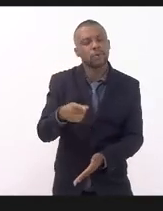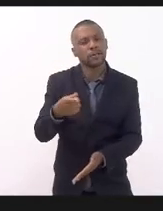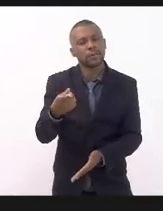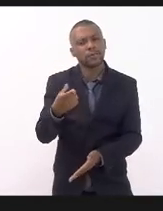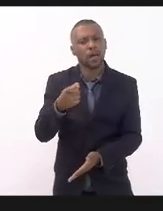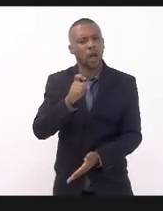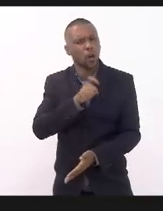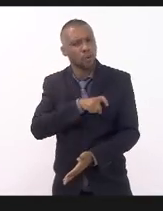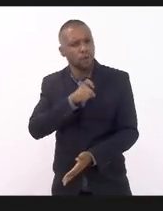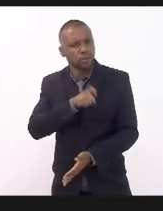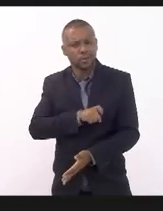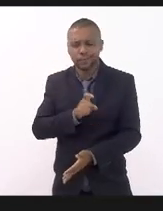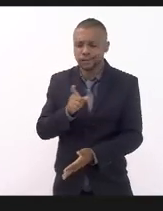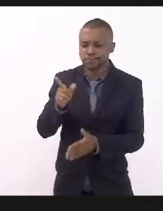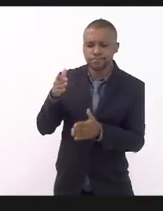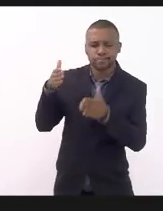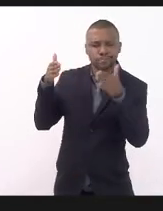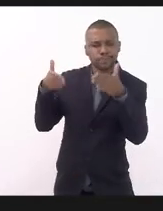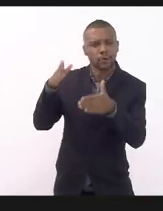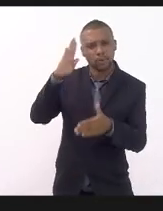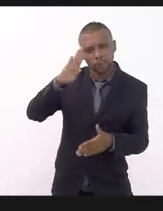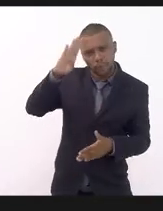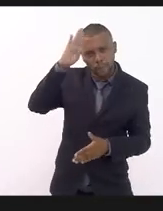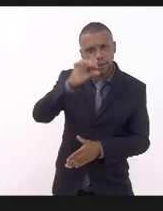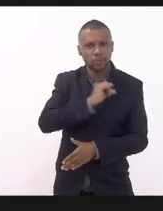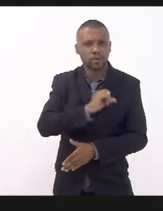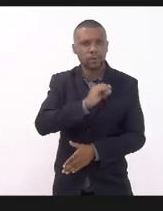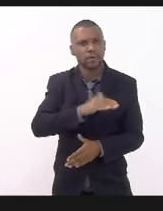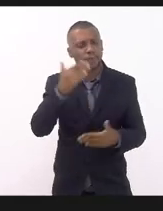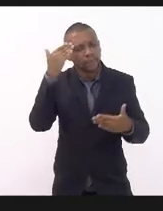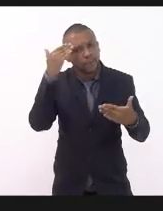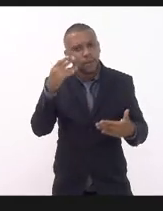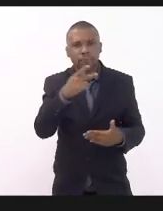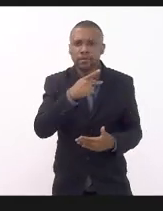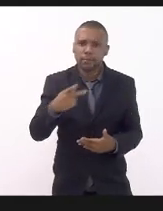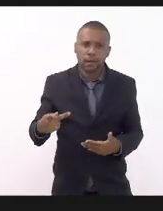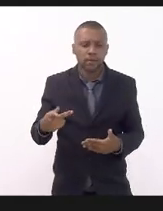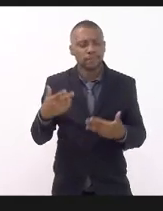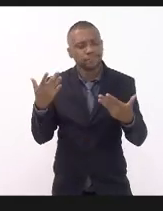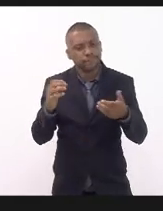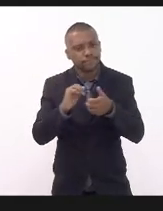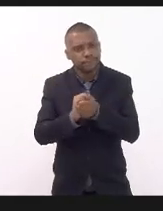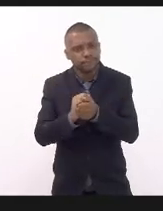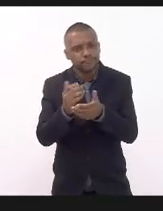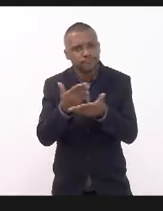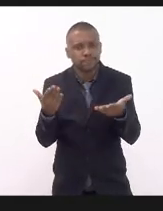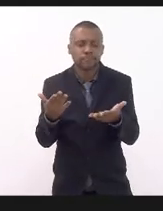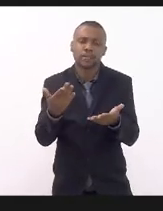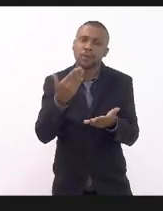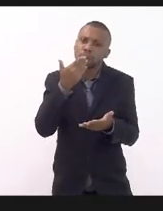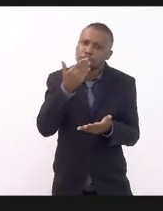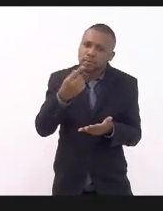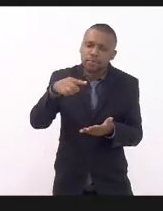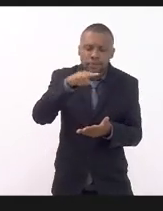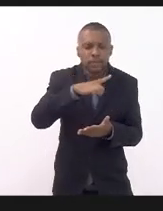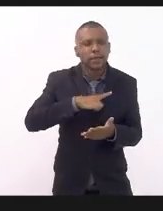feita com os bombeiros do Estado do Rio de Janeiro. Muito obrigado, presidente. Eu queria pedir aos meus pares, né, que tenham bom senso em